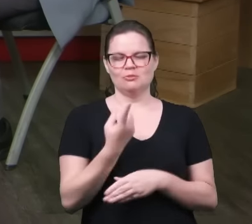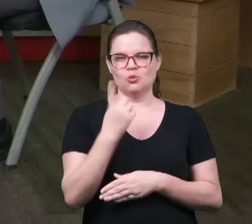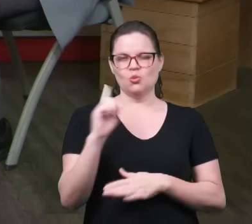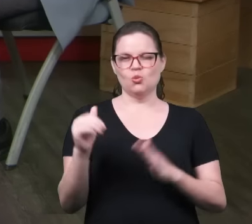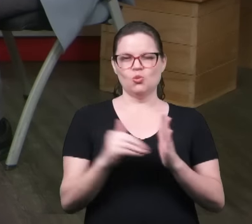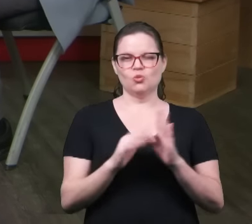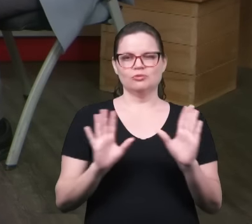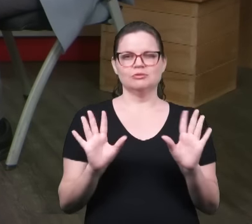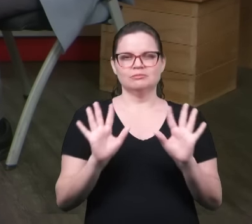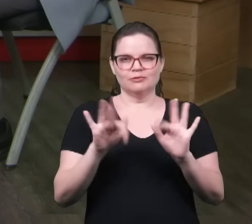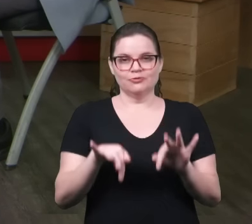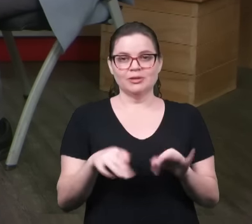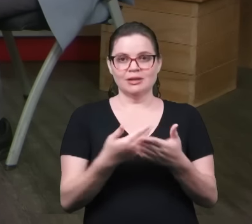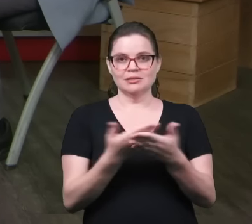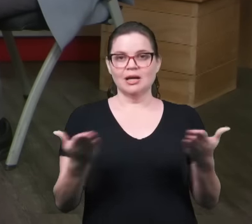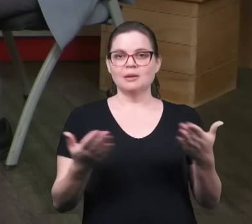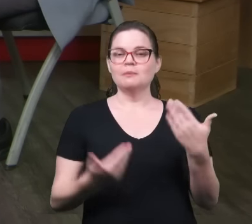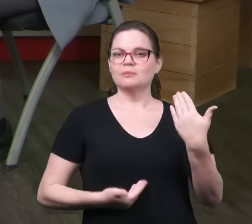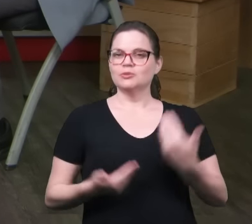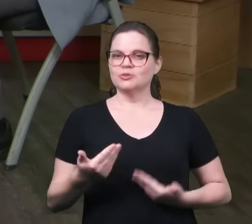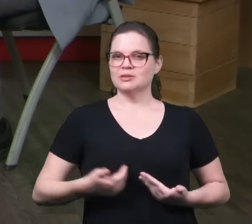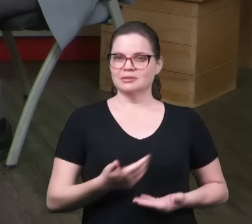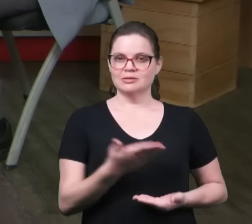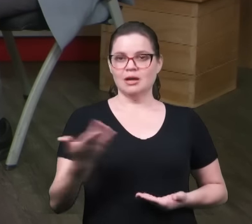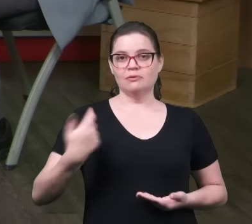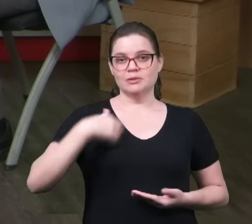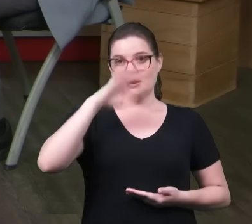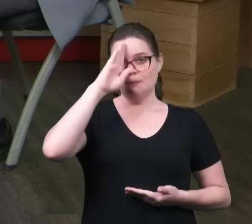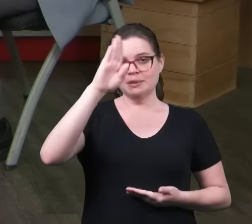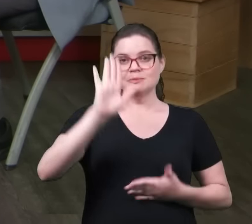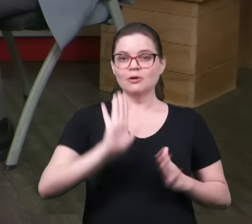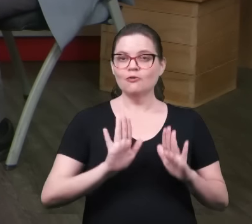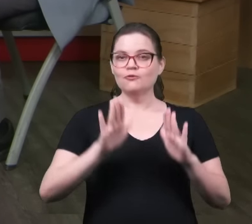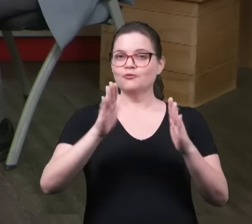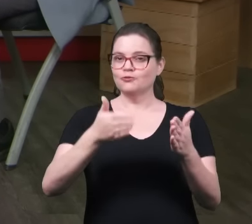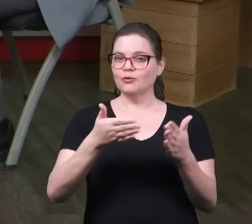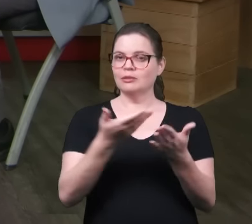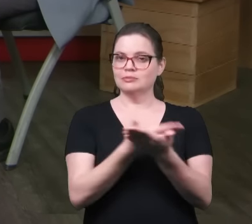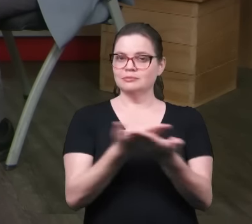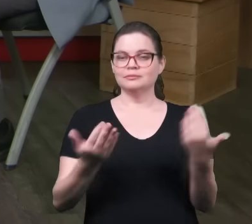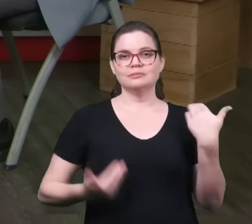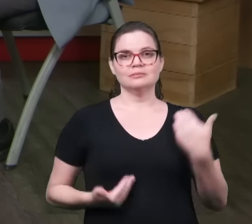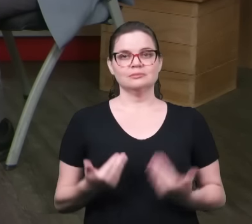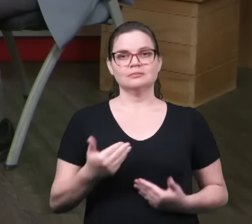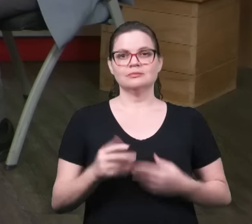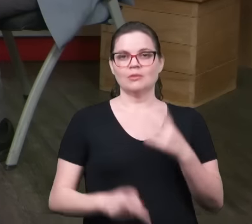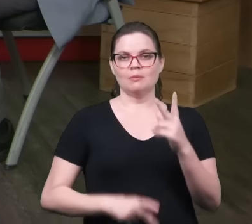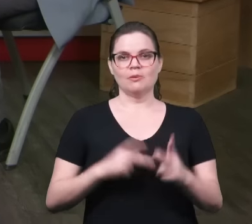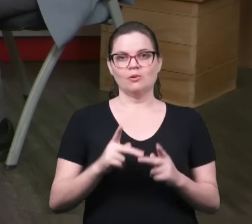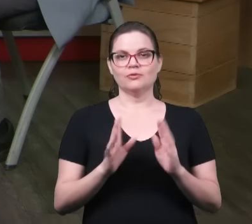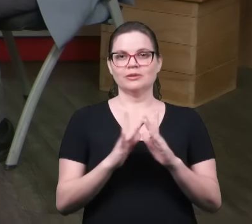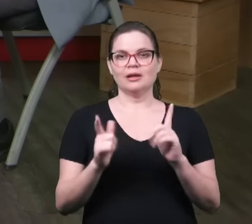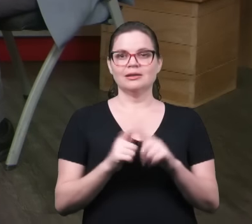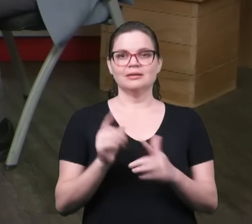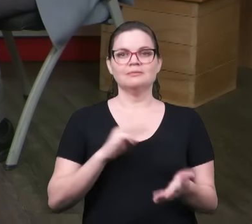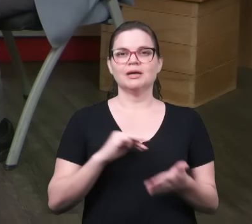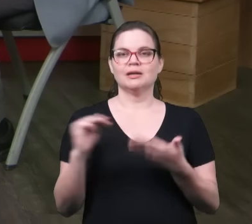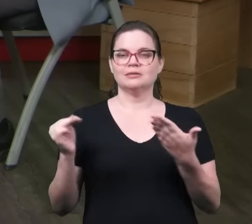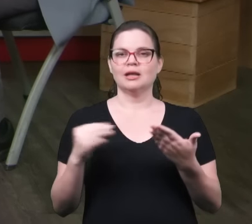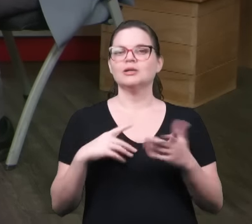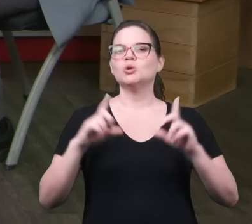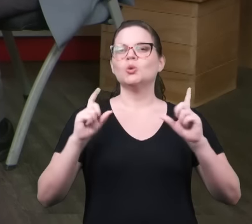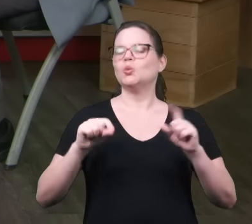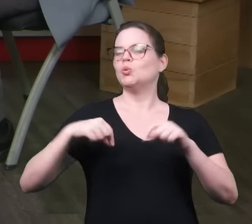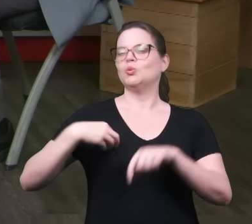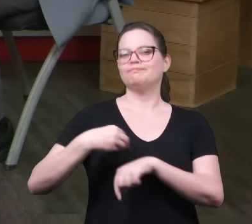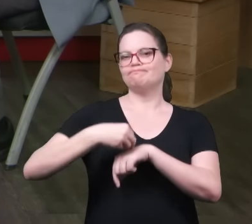que o nosso povo, dirigido especialmente, ou dirigida essa palavra aos nossos membros, em razão do